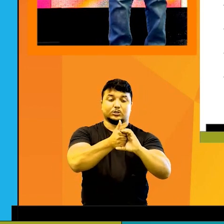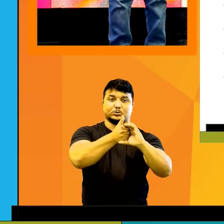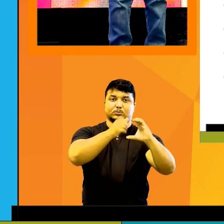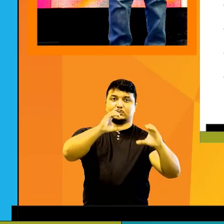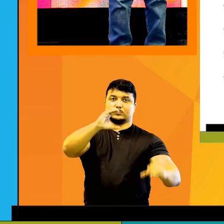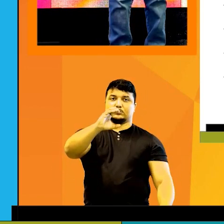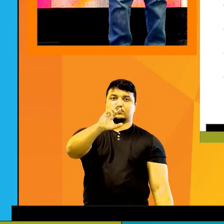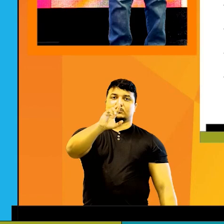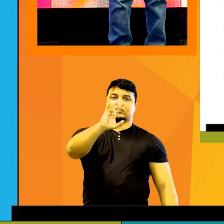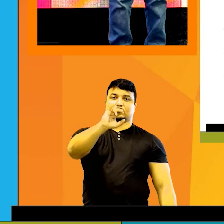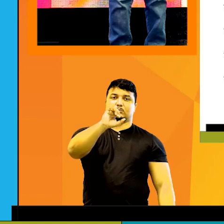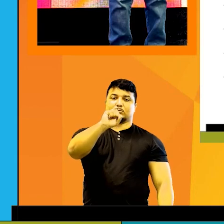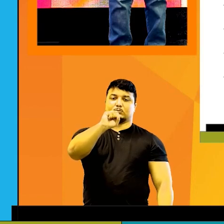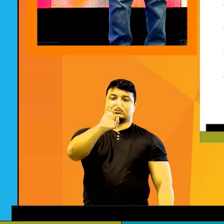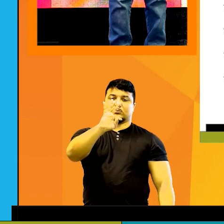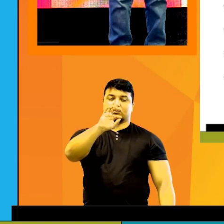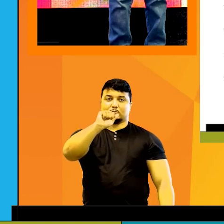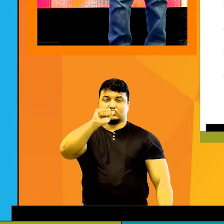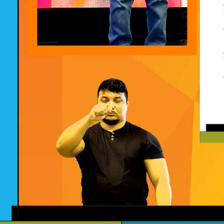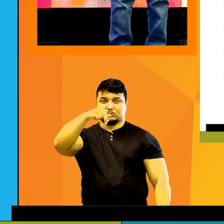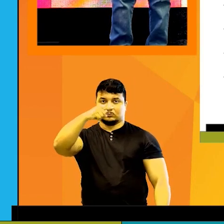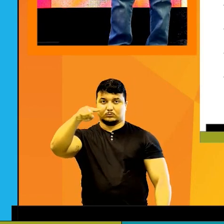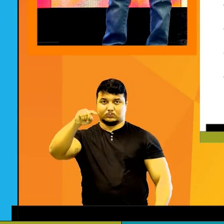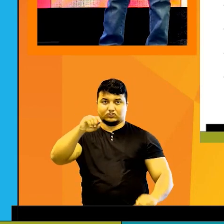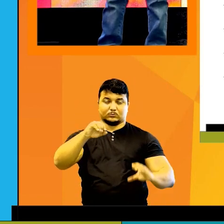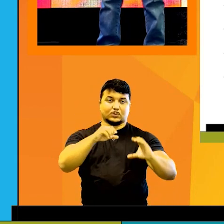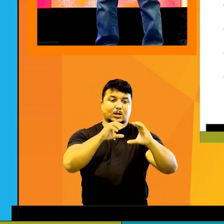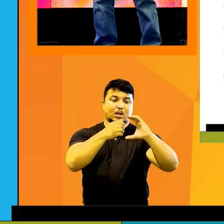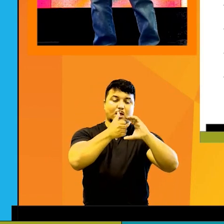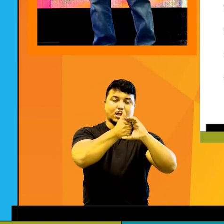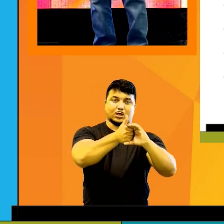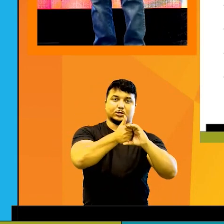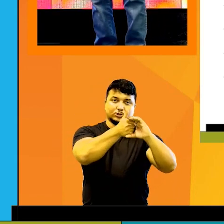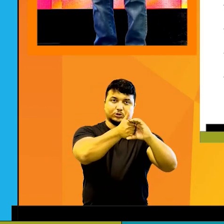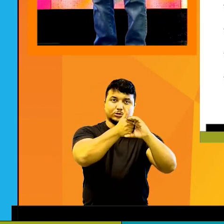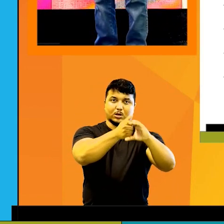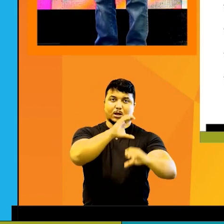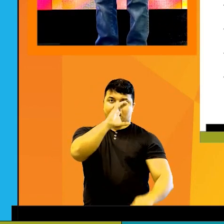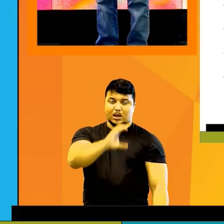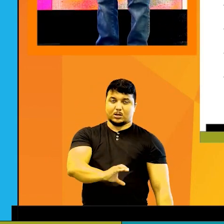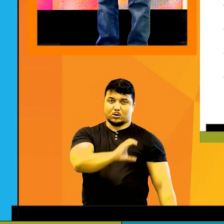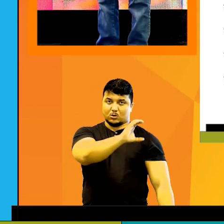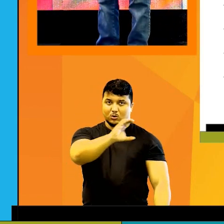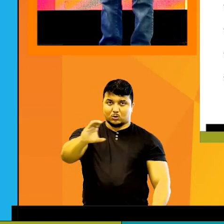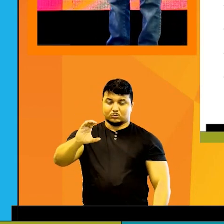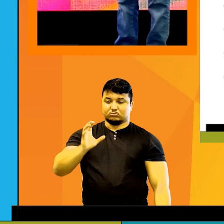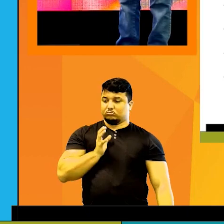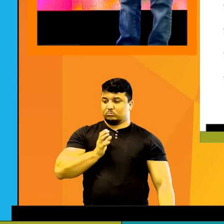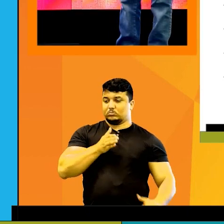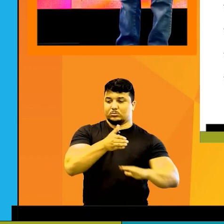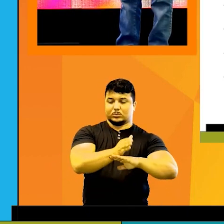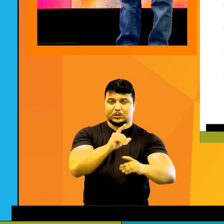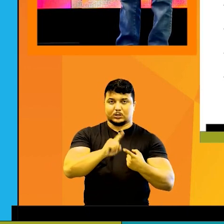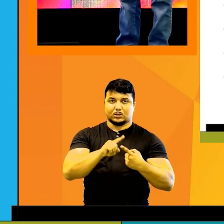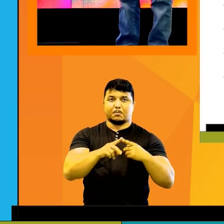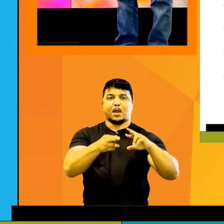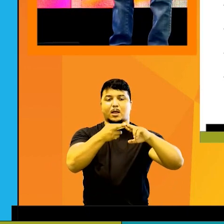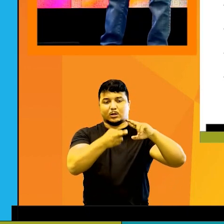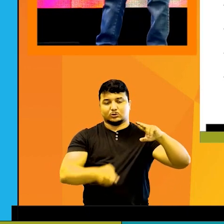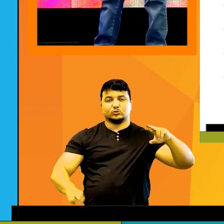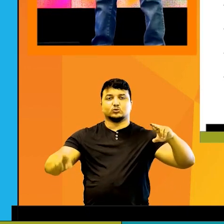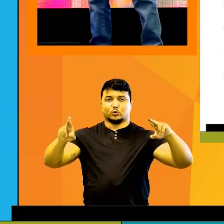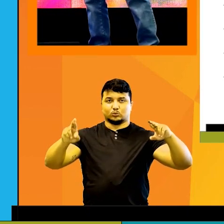escola romântica foi bem católica, a escola romântica foi bem burguesa e bastante religiosa,